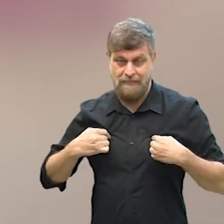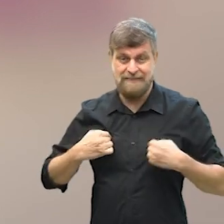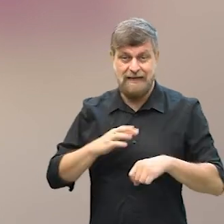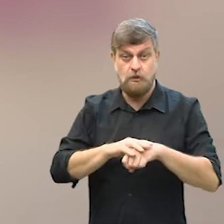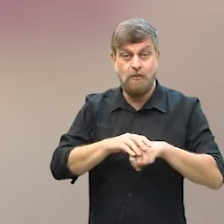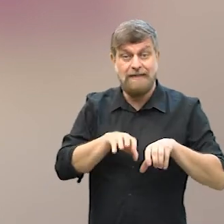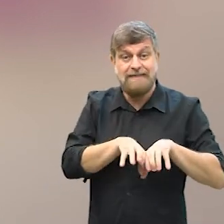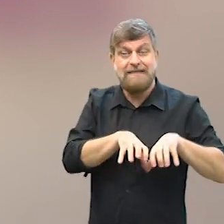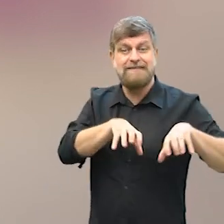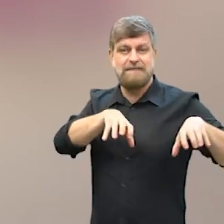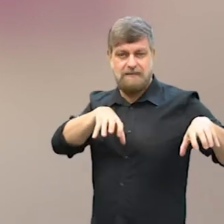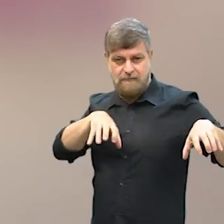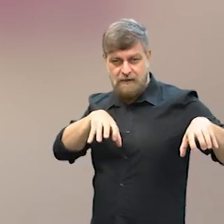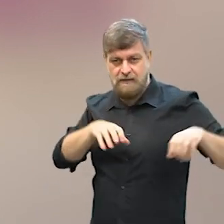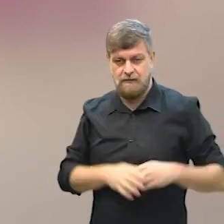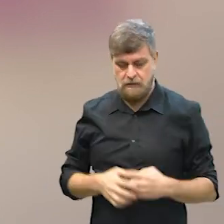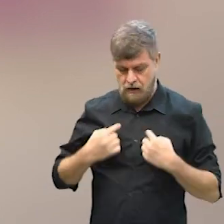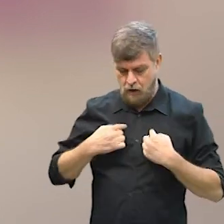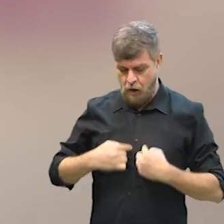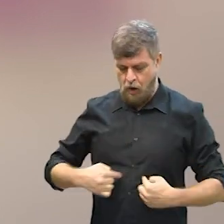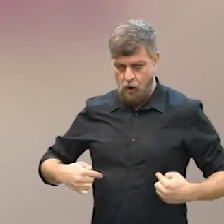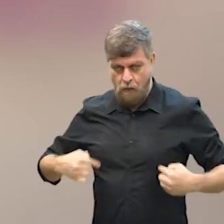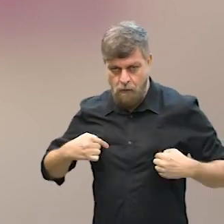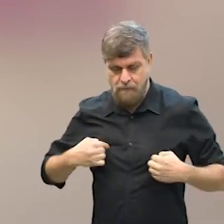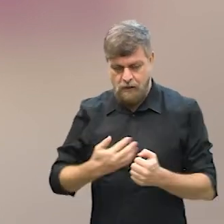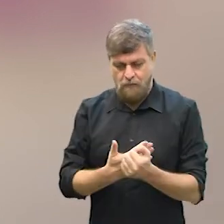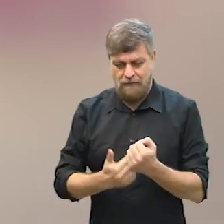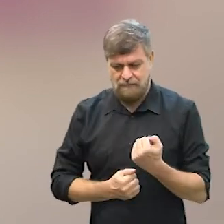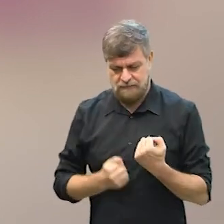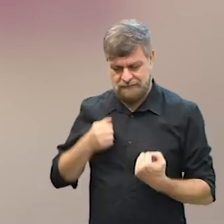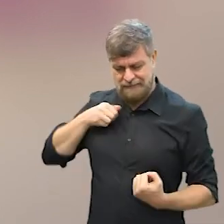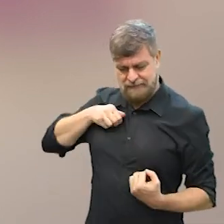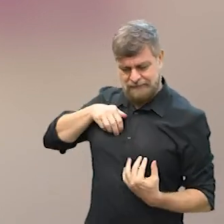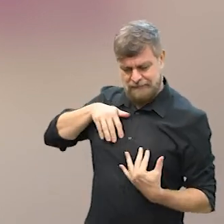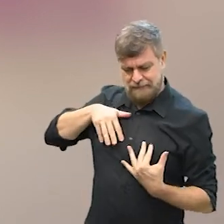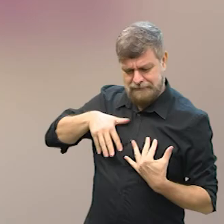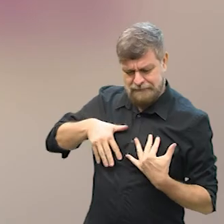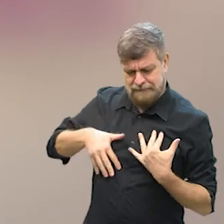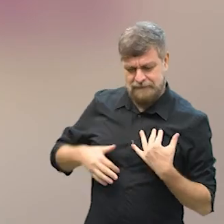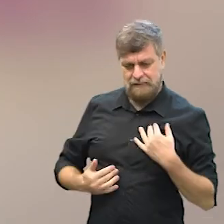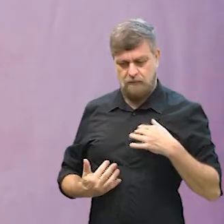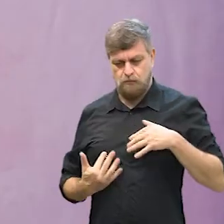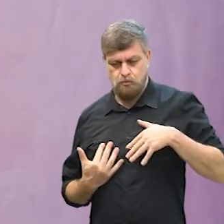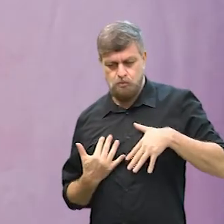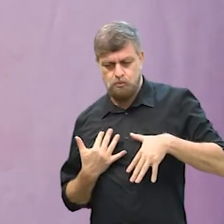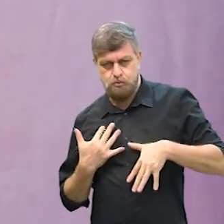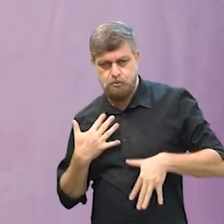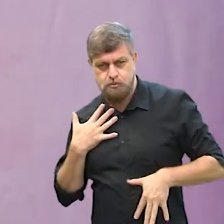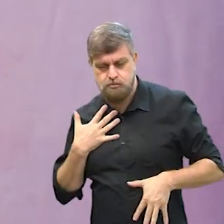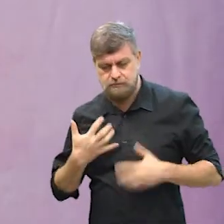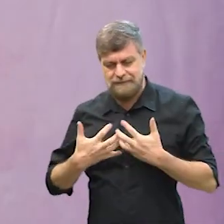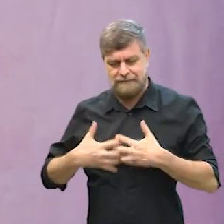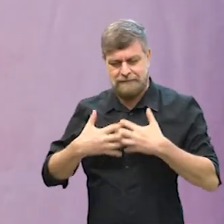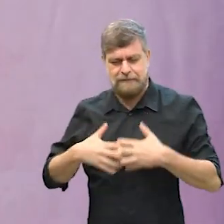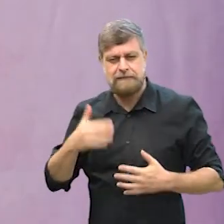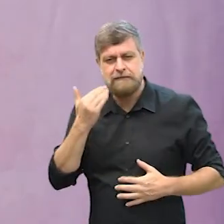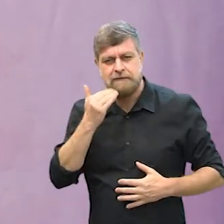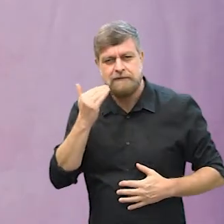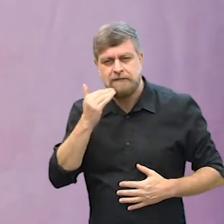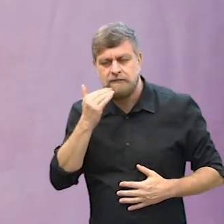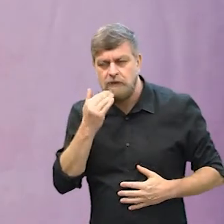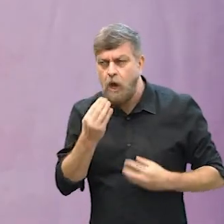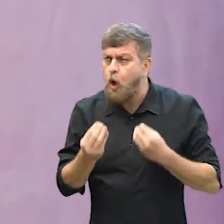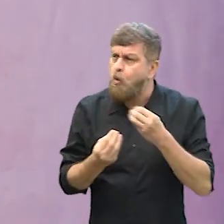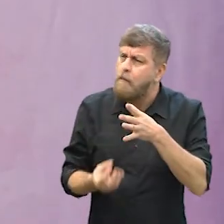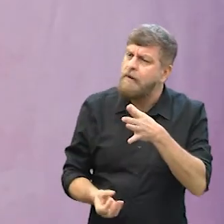doenças diferentes. A hipertensão pulmonar ela ocorre na circulação dos pulmões. E como que essa doença afeta